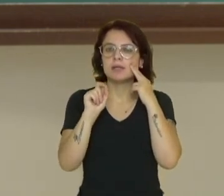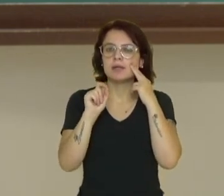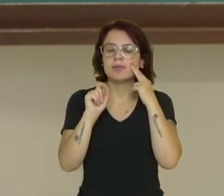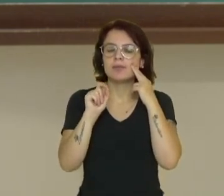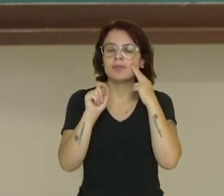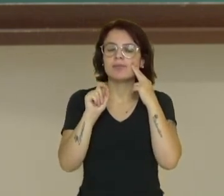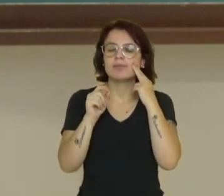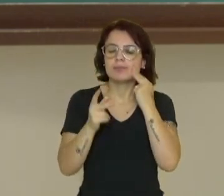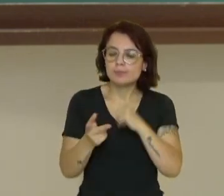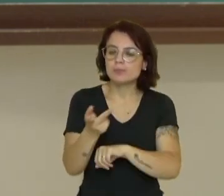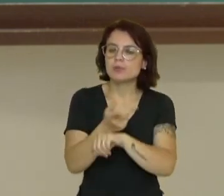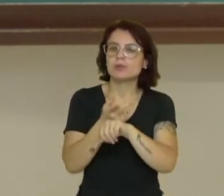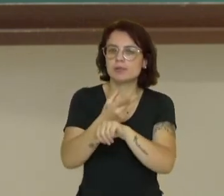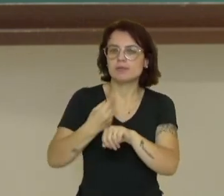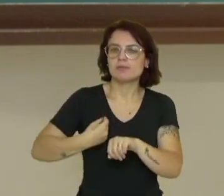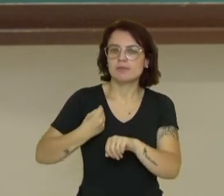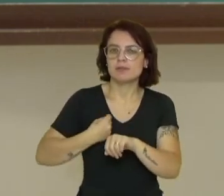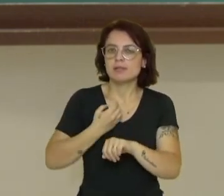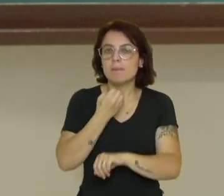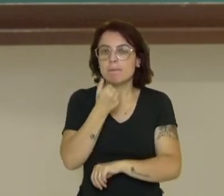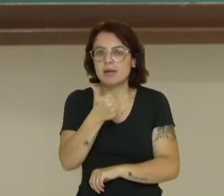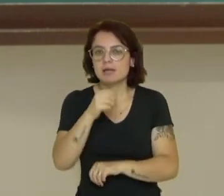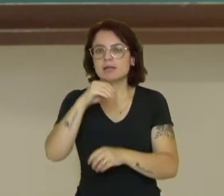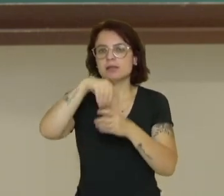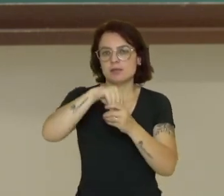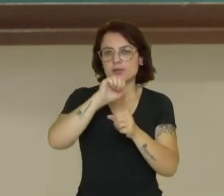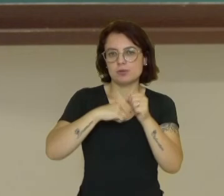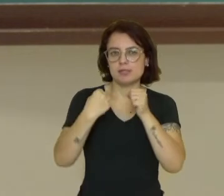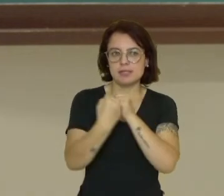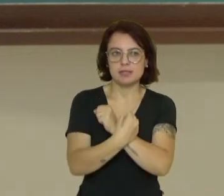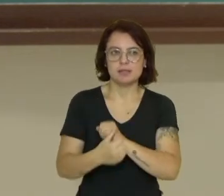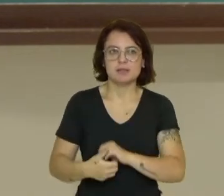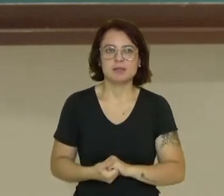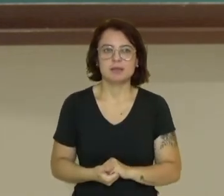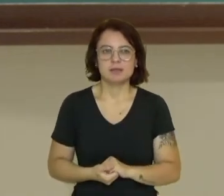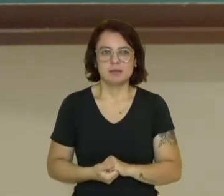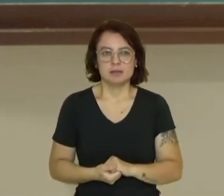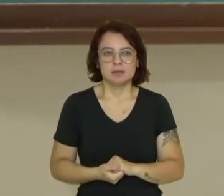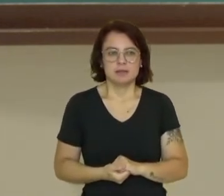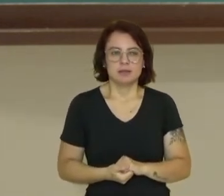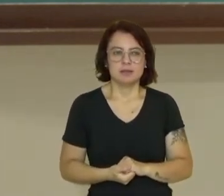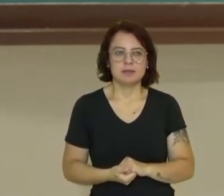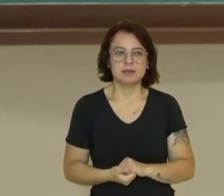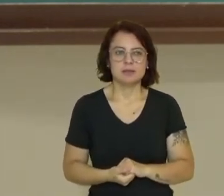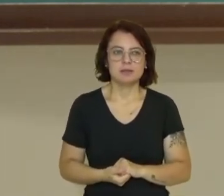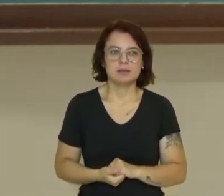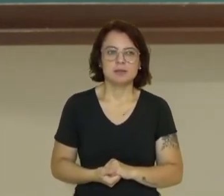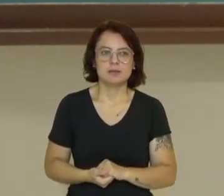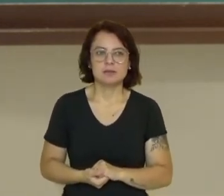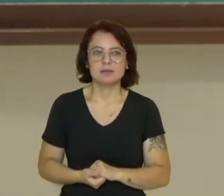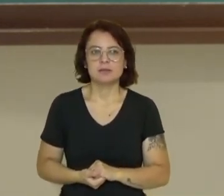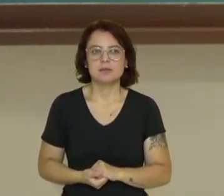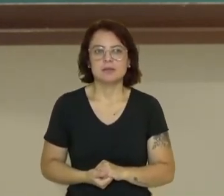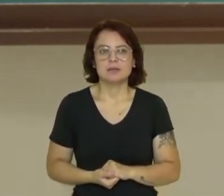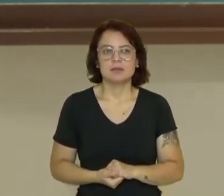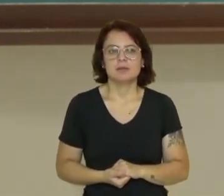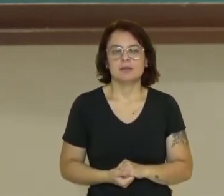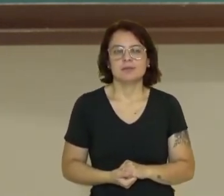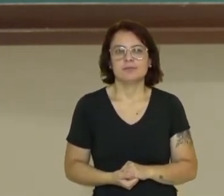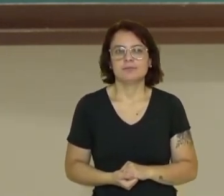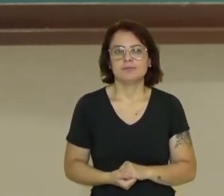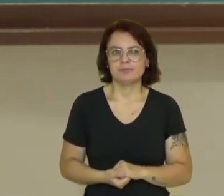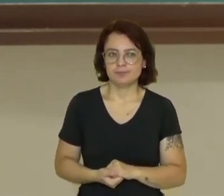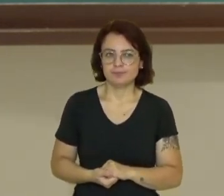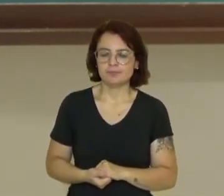instintivamente, procurar viver bem em sociedade. Tanto na obra